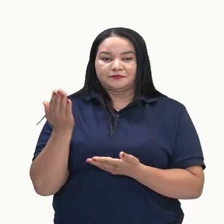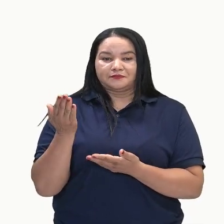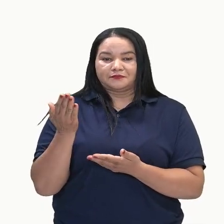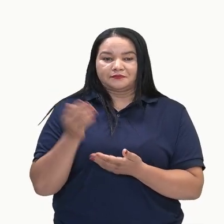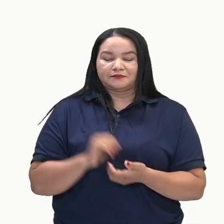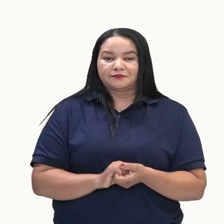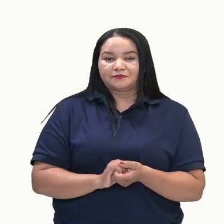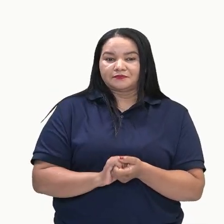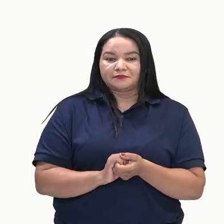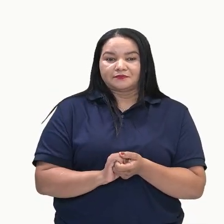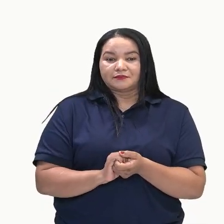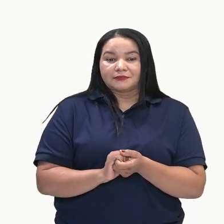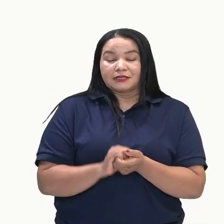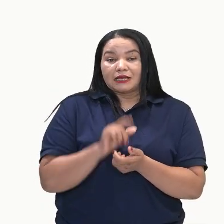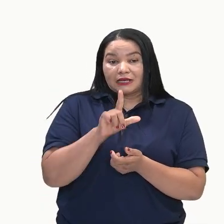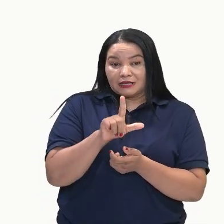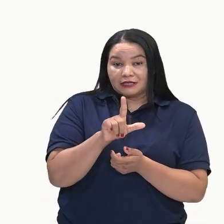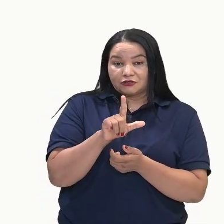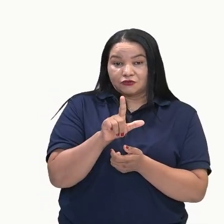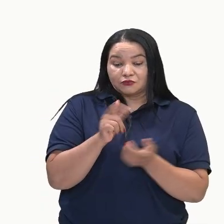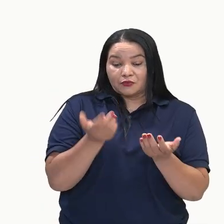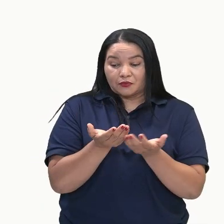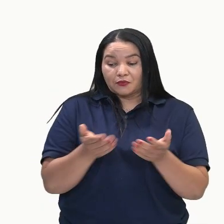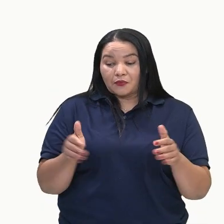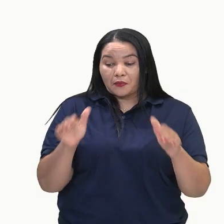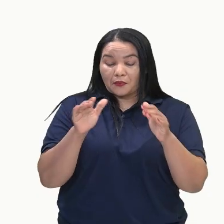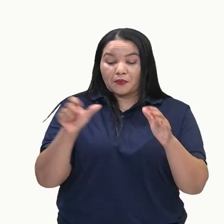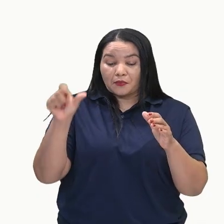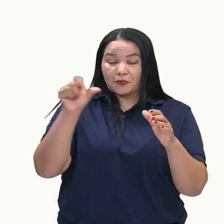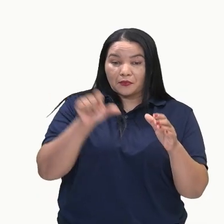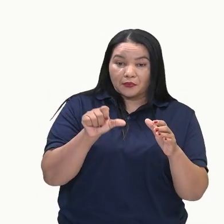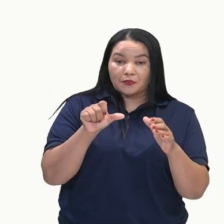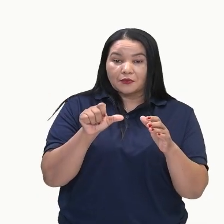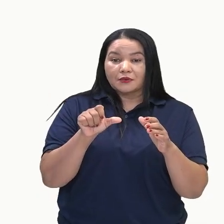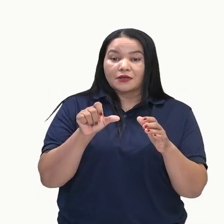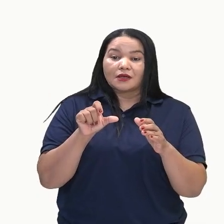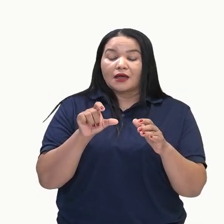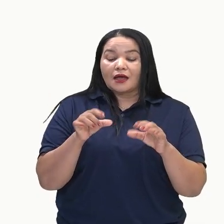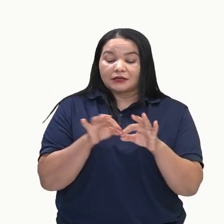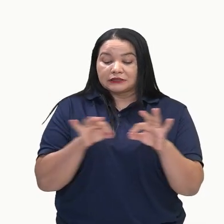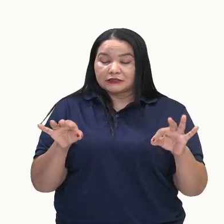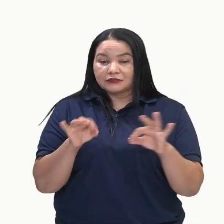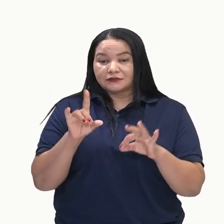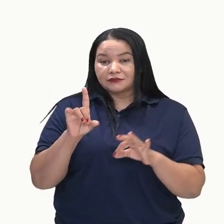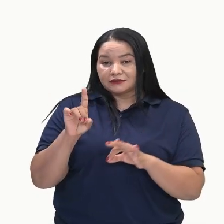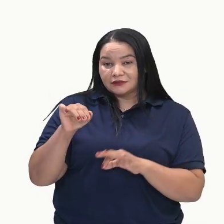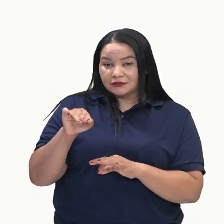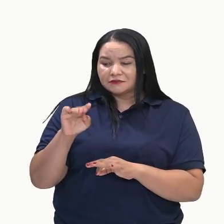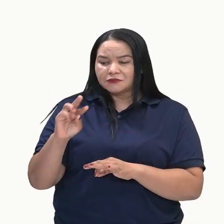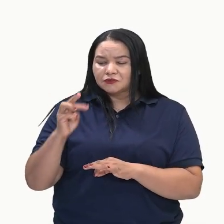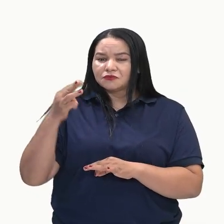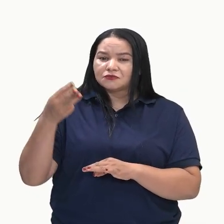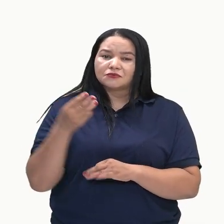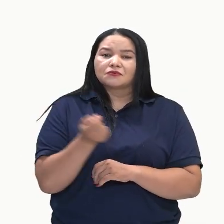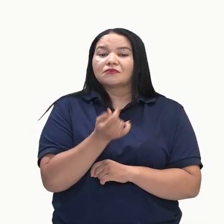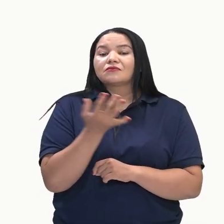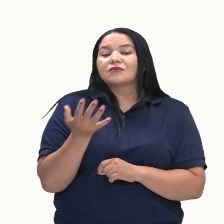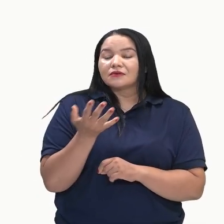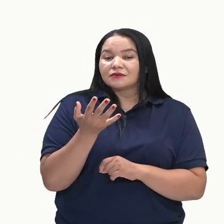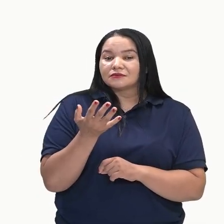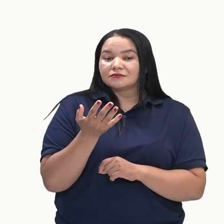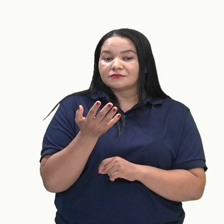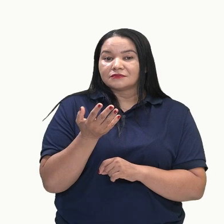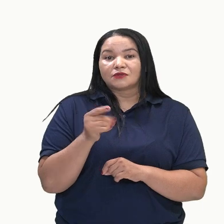Quantos litros cabem em um tanque de 10 decímetros cúbicos? Ali o seu tanque está em